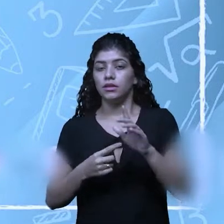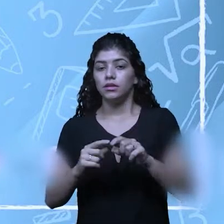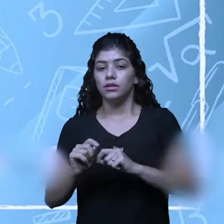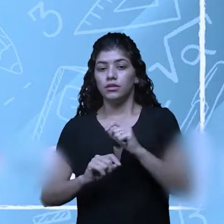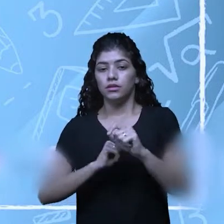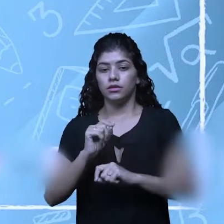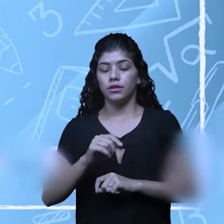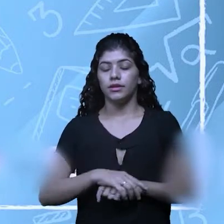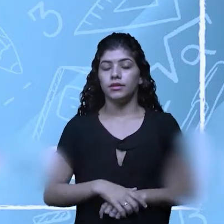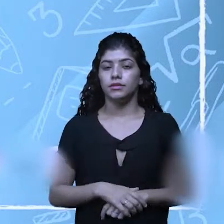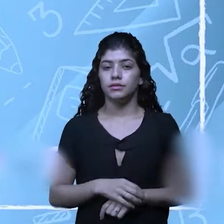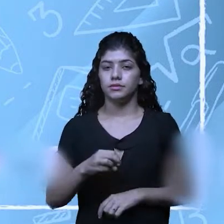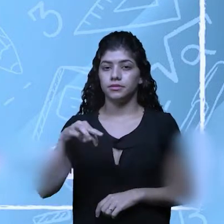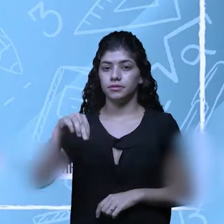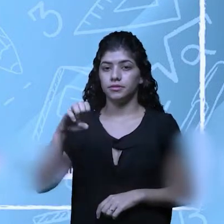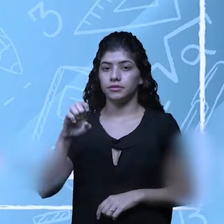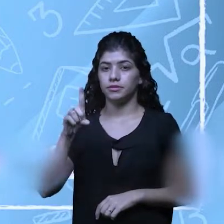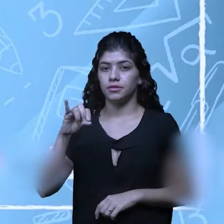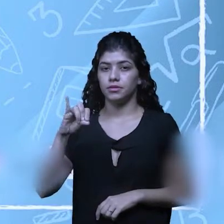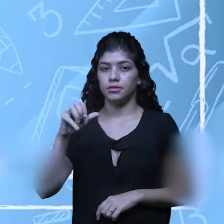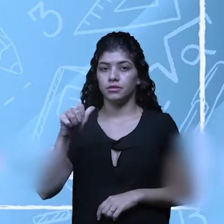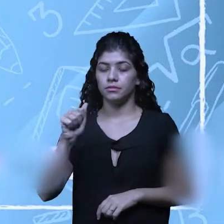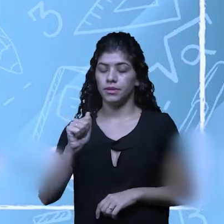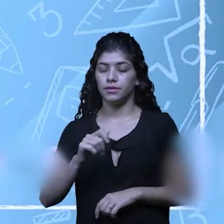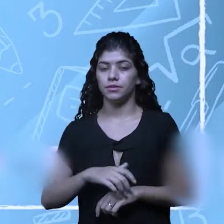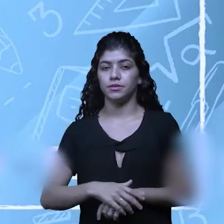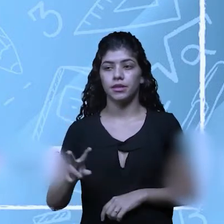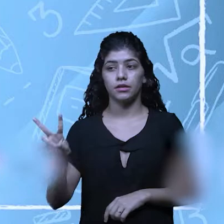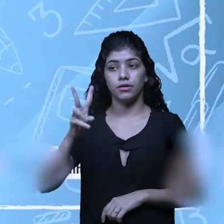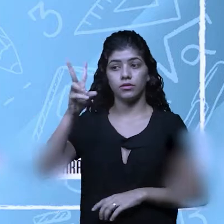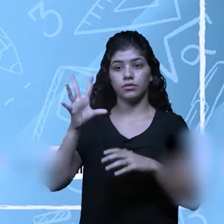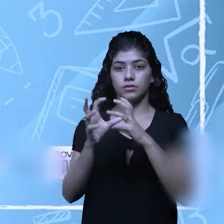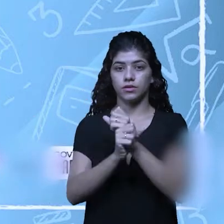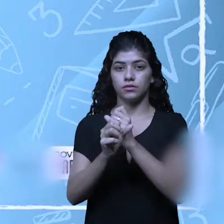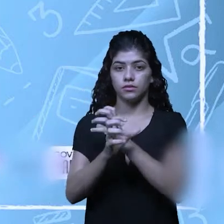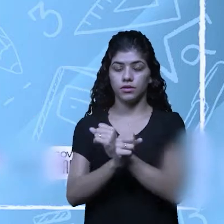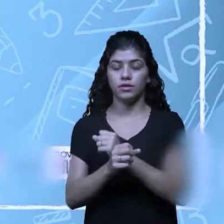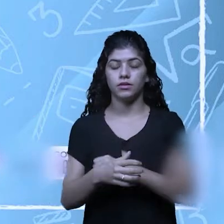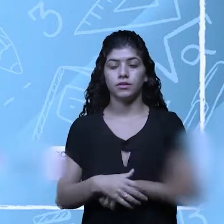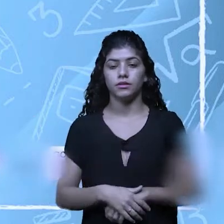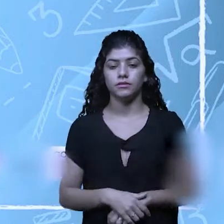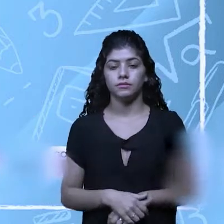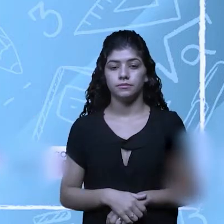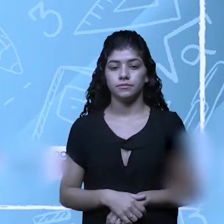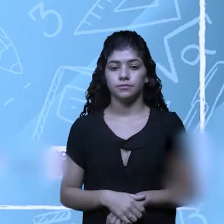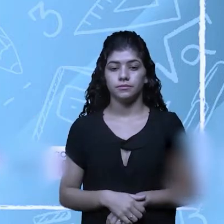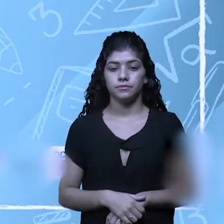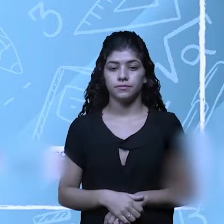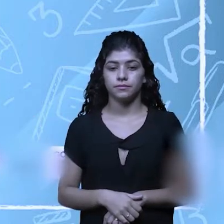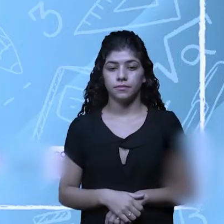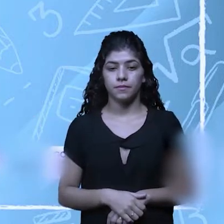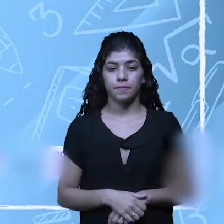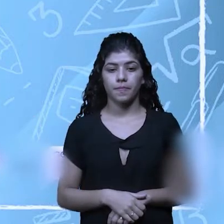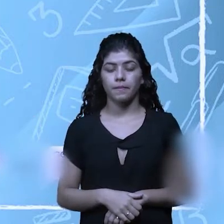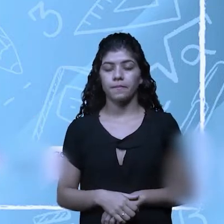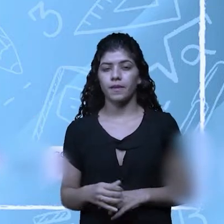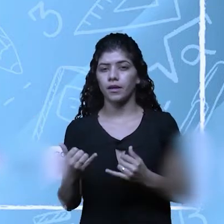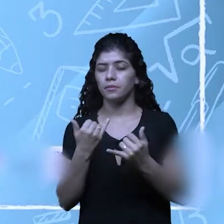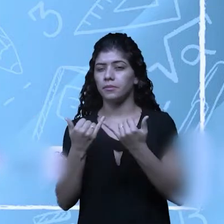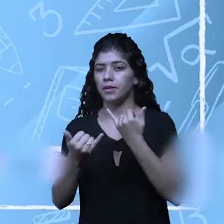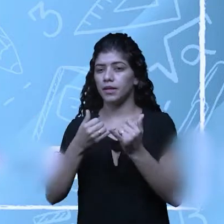média aritmética. É o resultado, é a média, aquele valor que você vai calcular. Este símbolo que parece um